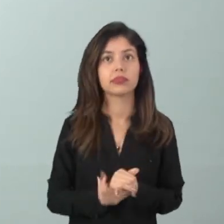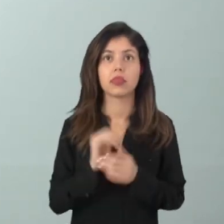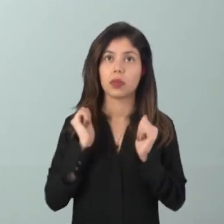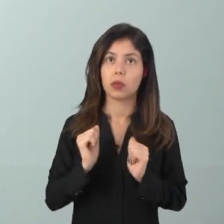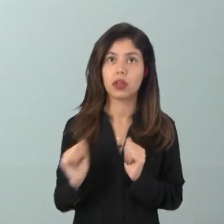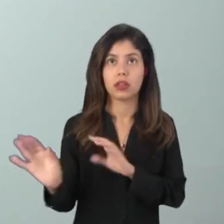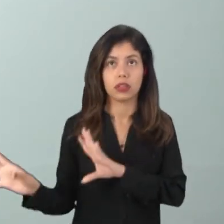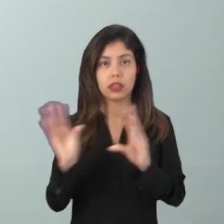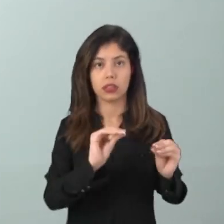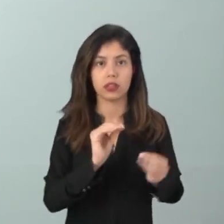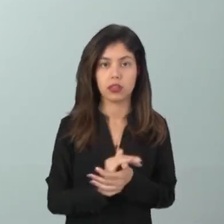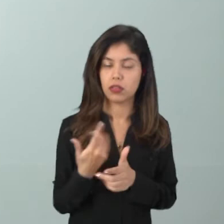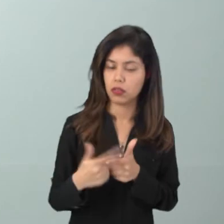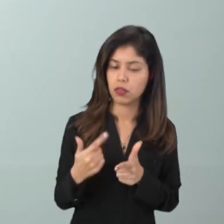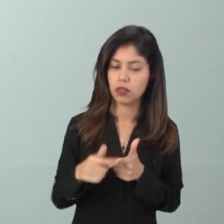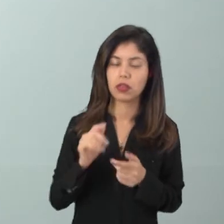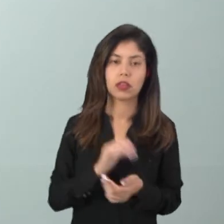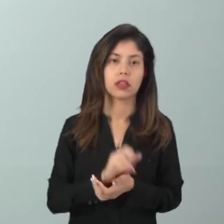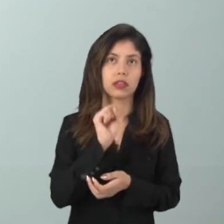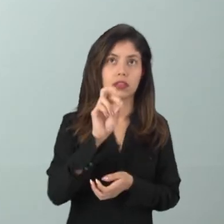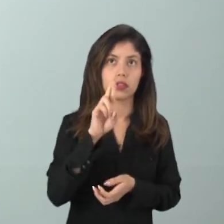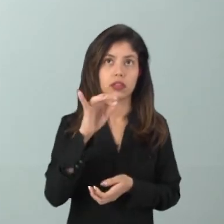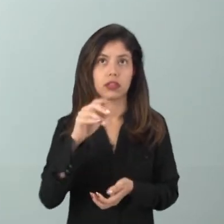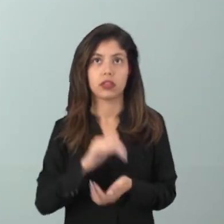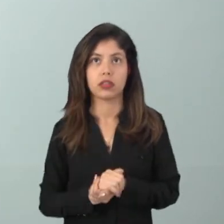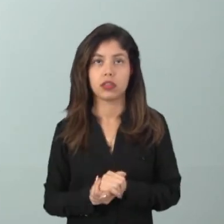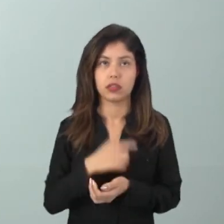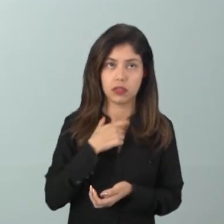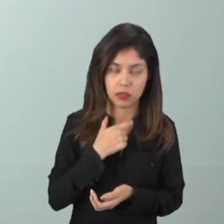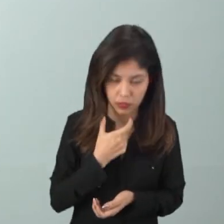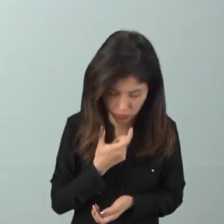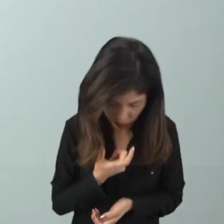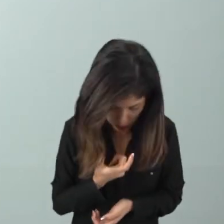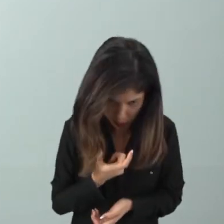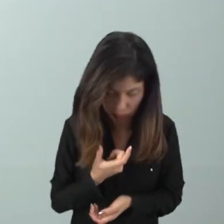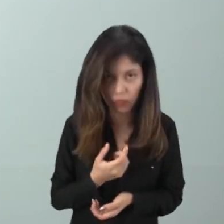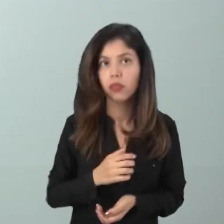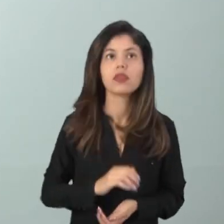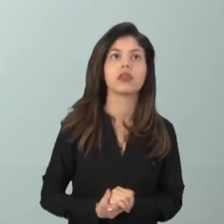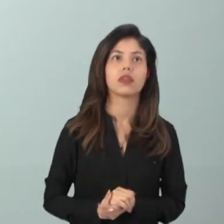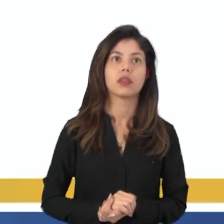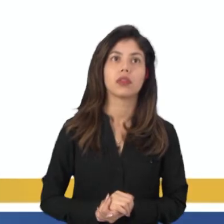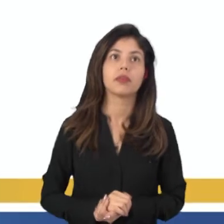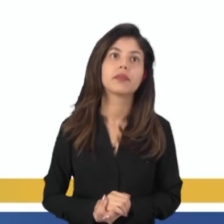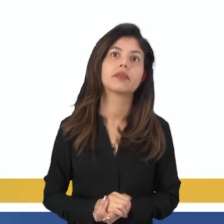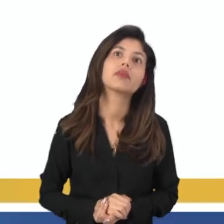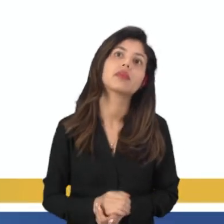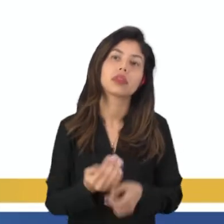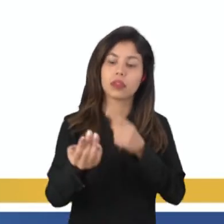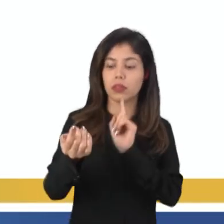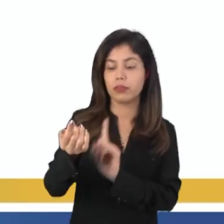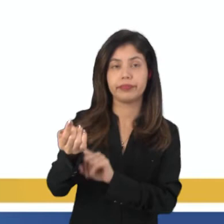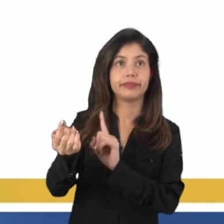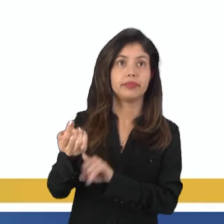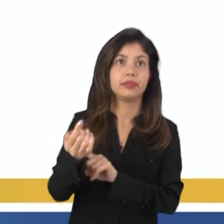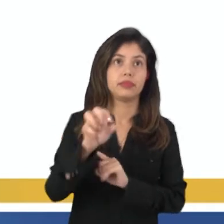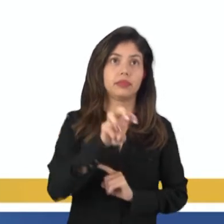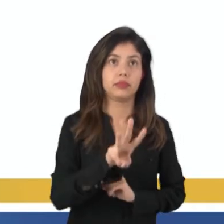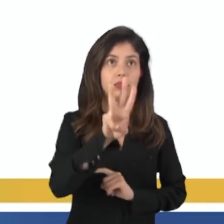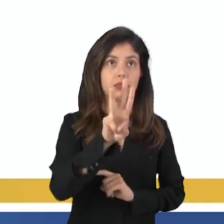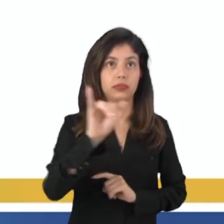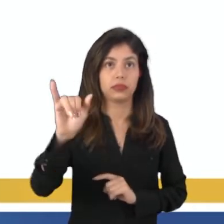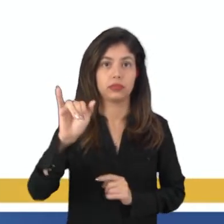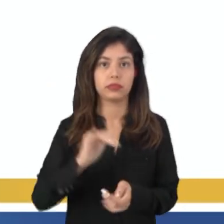te trazendo esse problema da síndrome do pescoço de texto ou ombro de iPad. E aí vem o pulso de Wi,